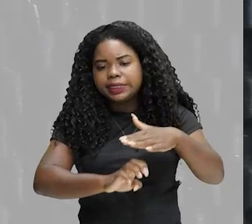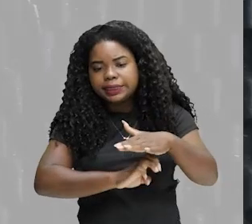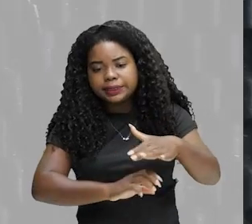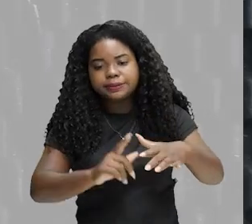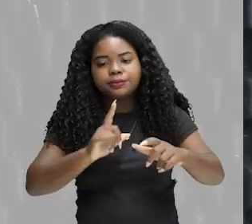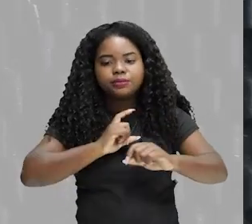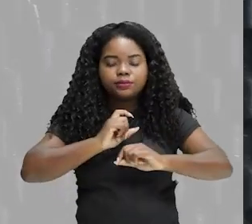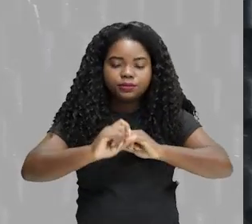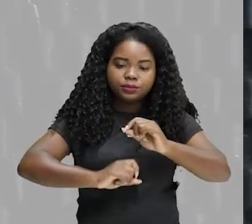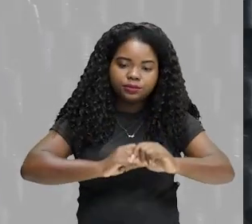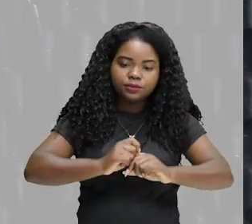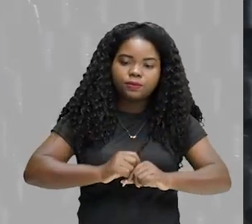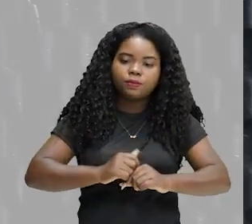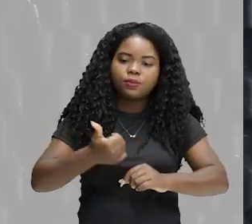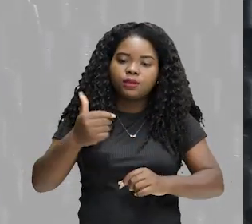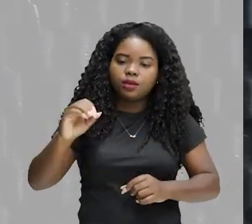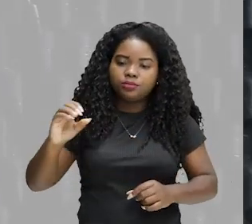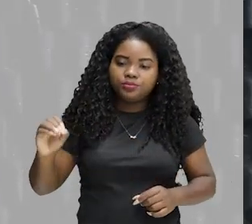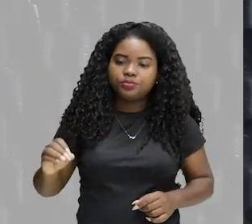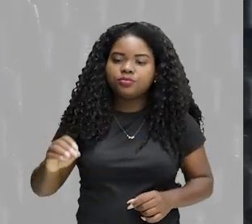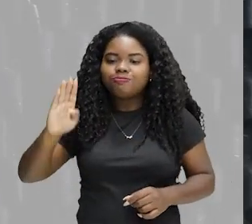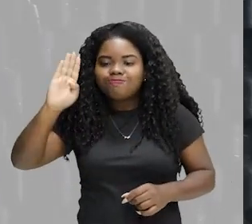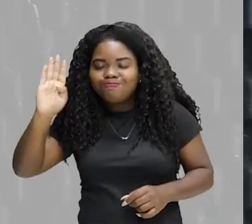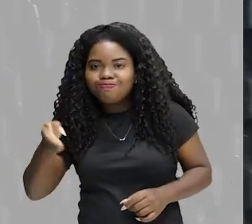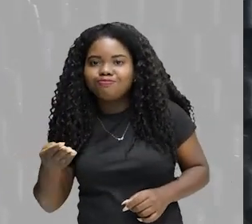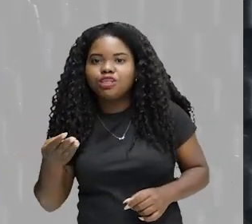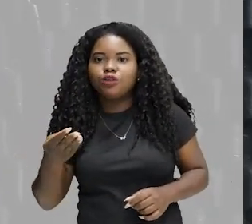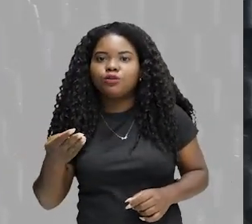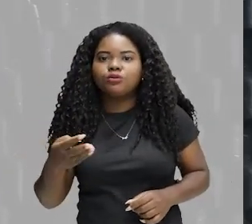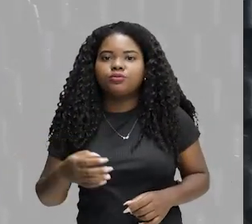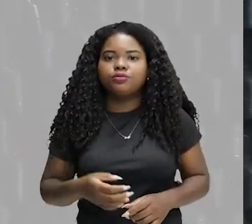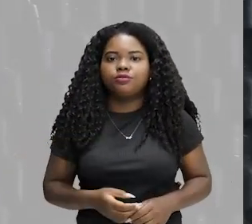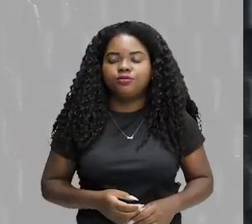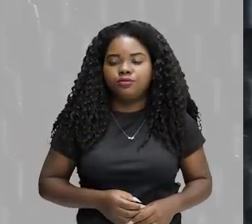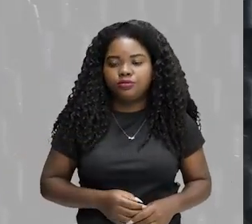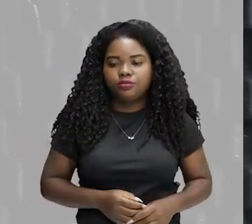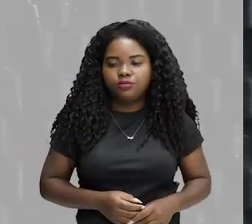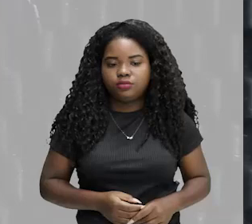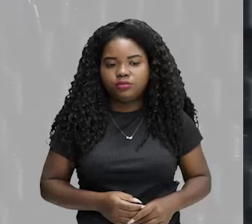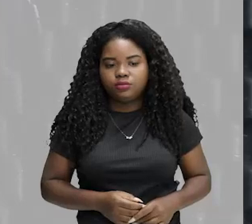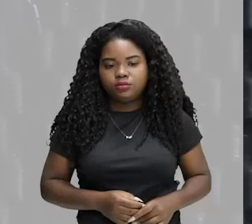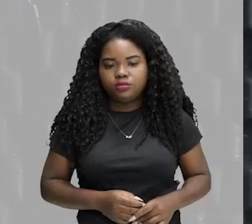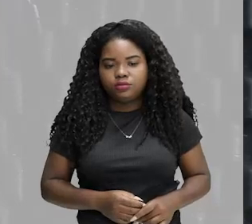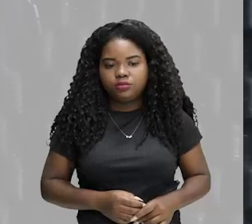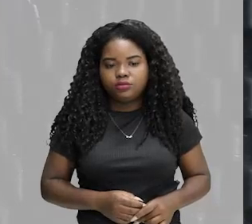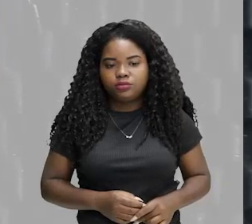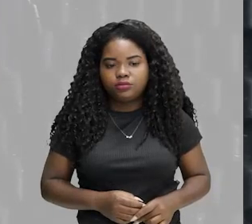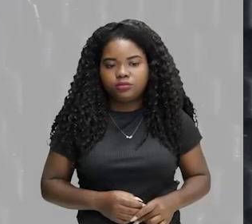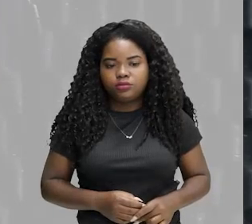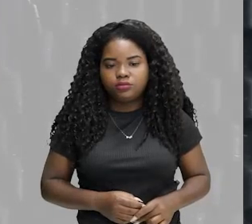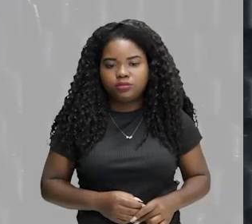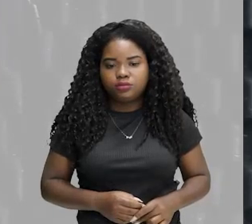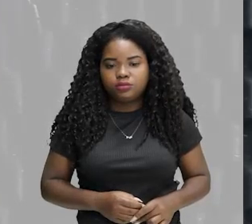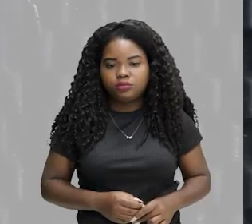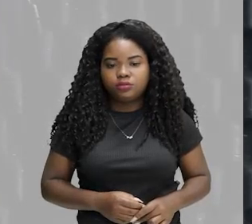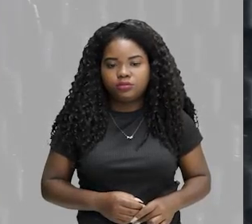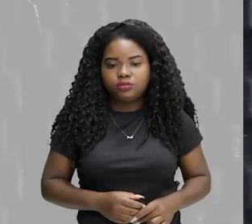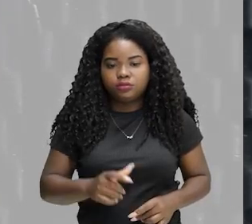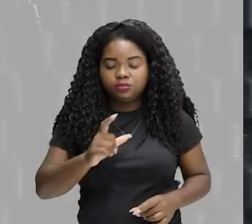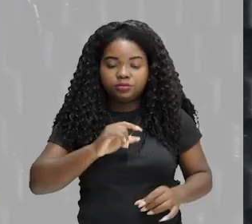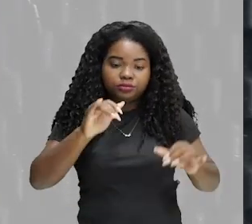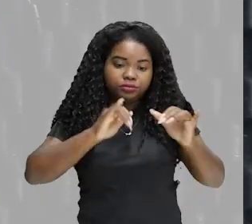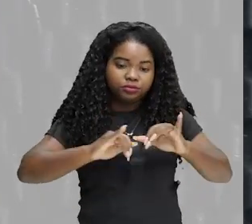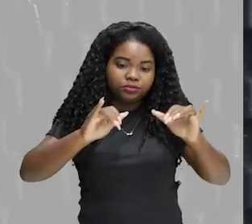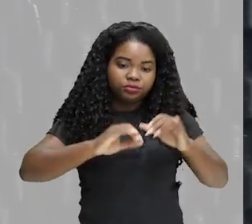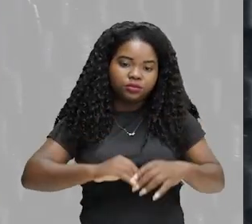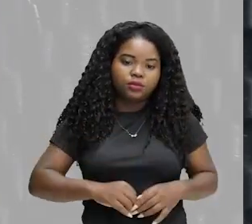ou atingirá a densidade de 100 bilhões de transistores? Gente, aqui, ó, eu já tenho essa